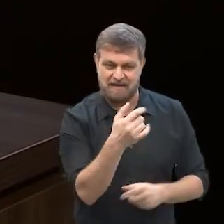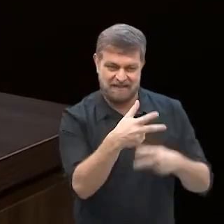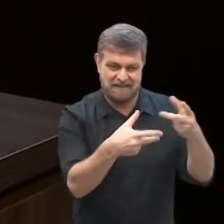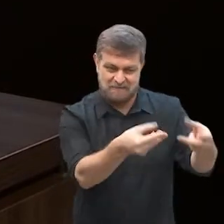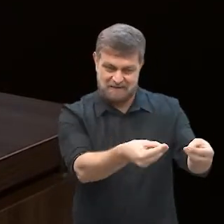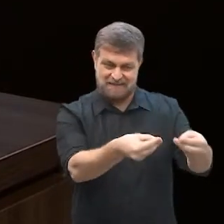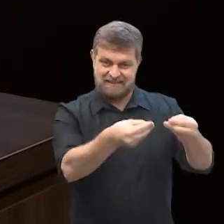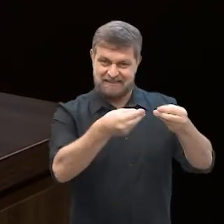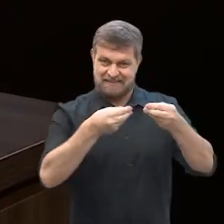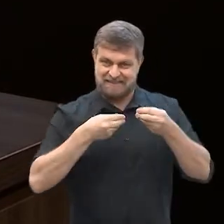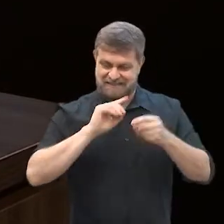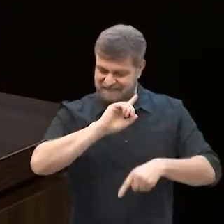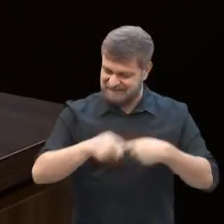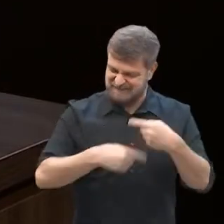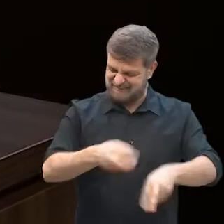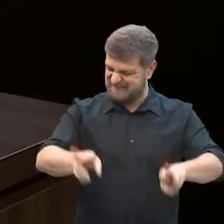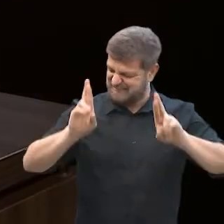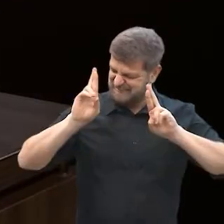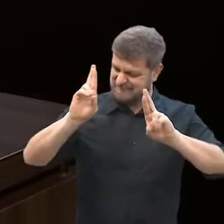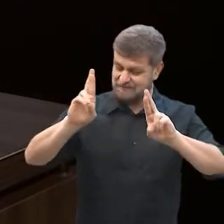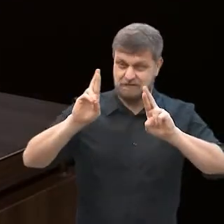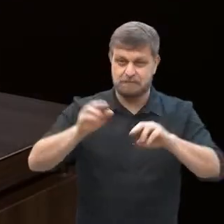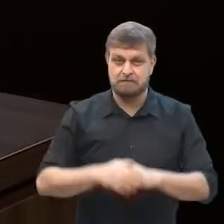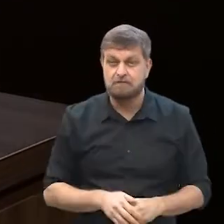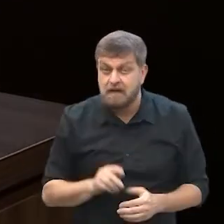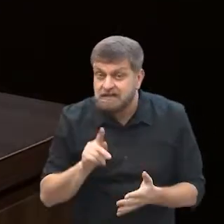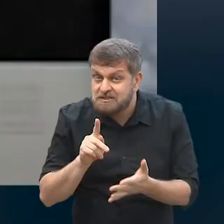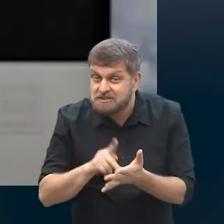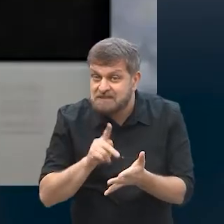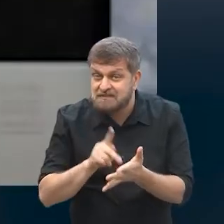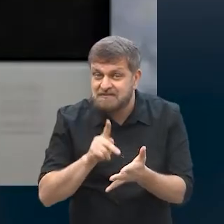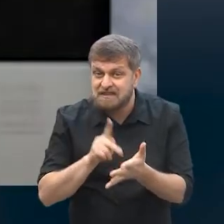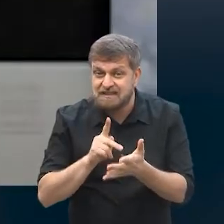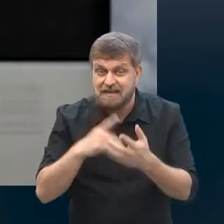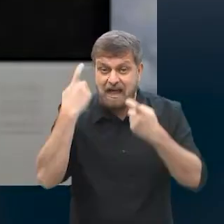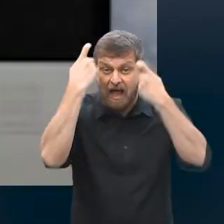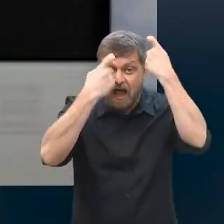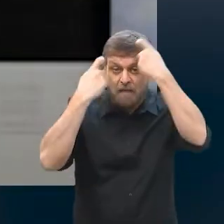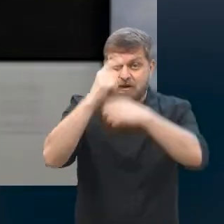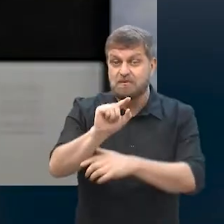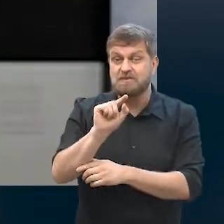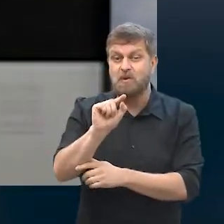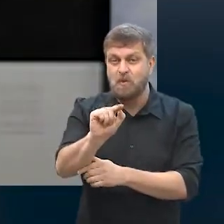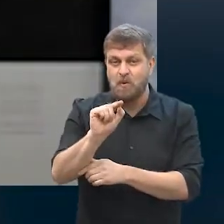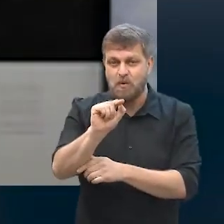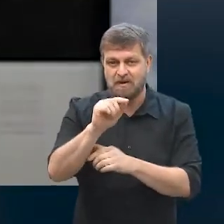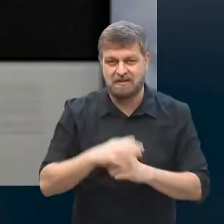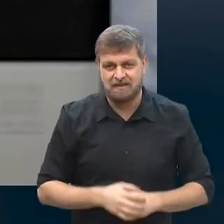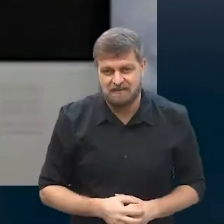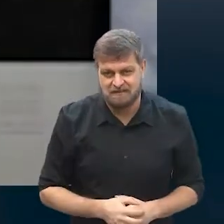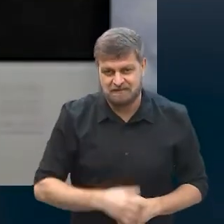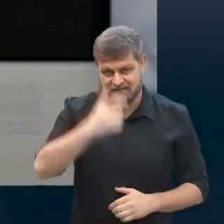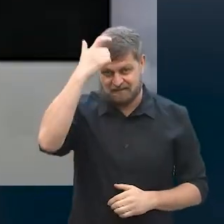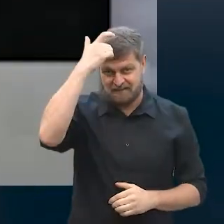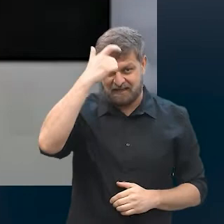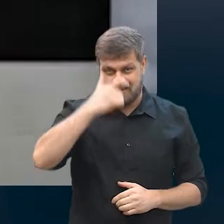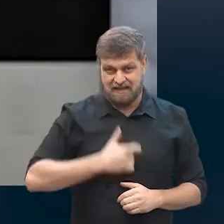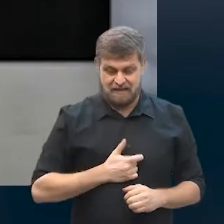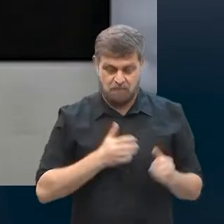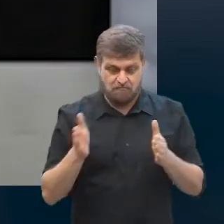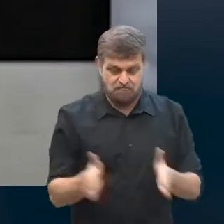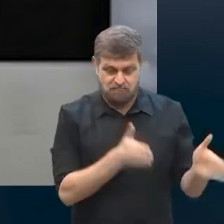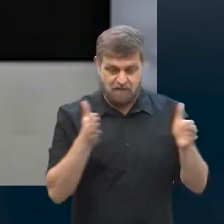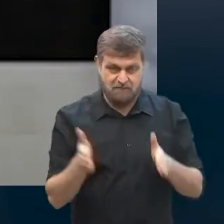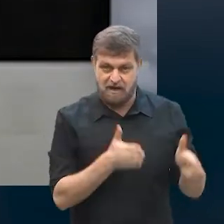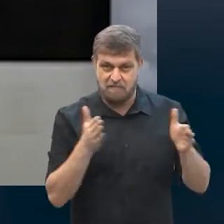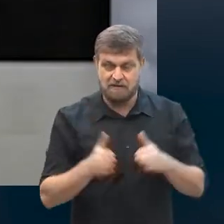você vai ter um sucesso, não sei o quê. Mas, na verdade, a preocupação era muito grande. Mas eu chegando aqui na fábrica, eu não